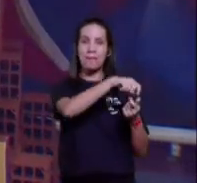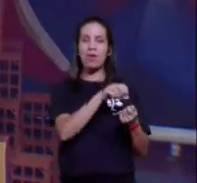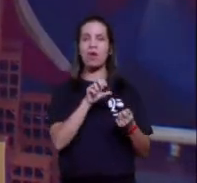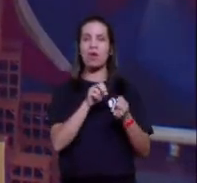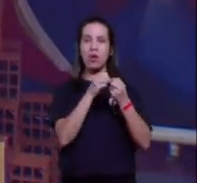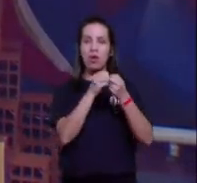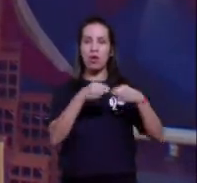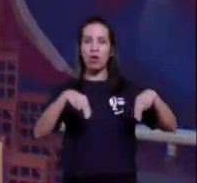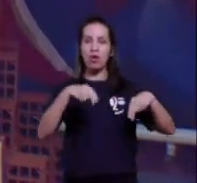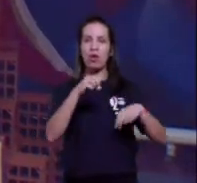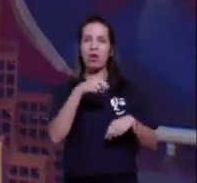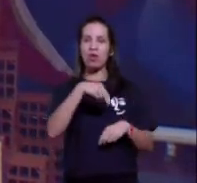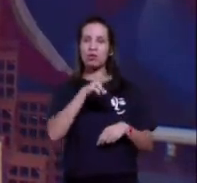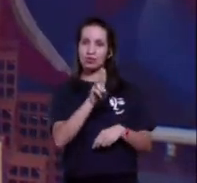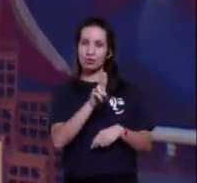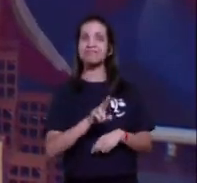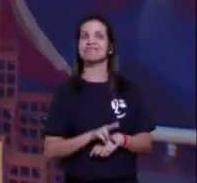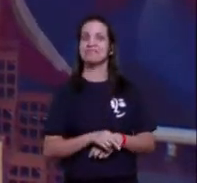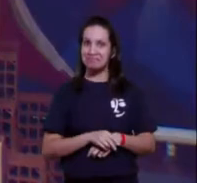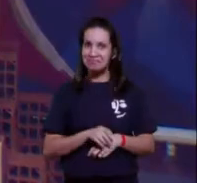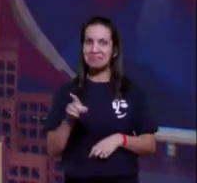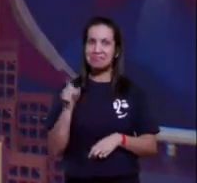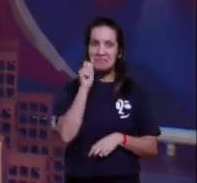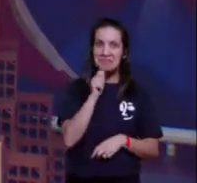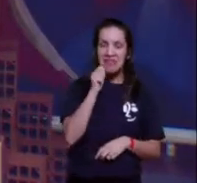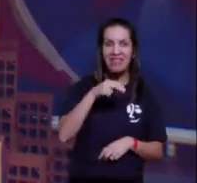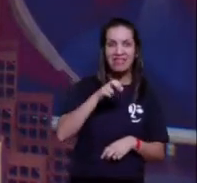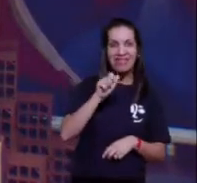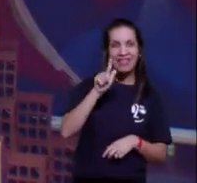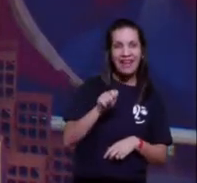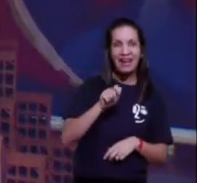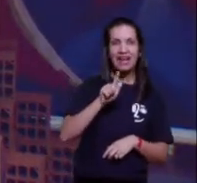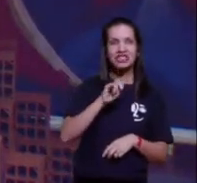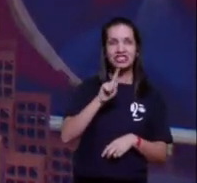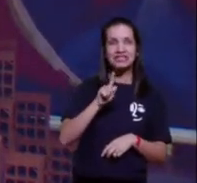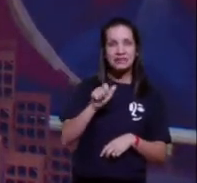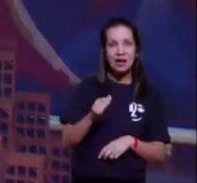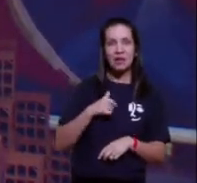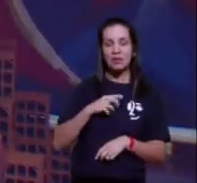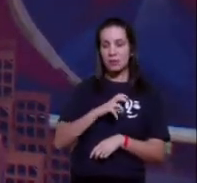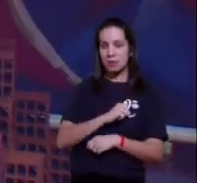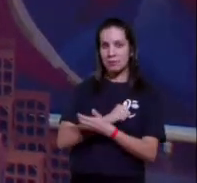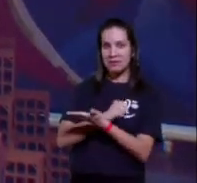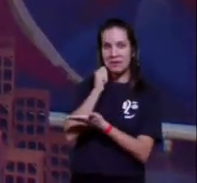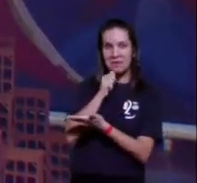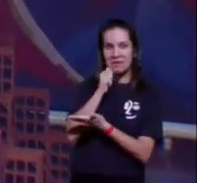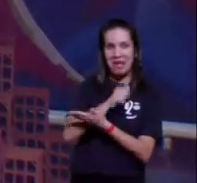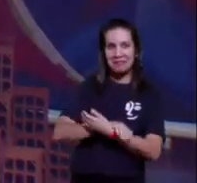sensacional. Essa nega Giz aí, ó, responsa. Tenho muito amor por essa mulher.